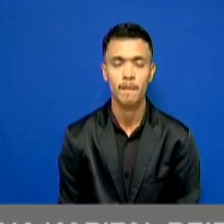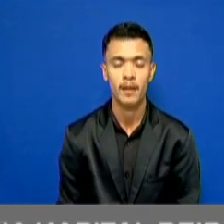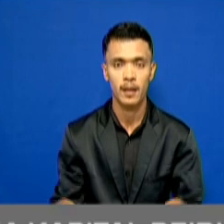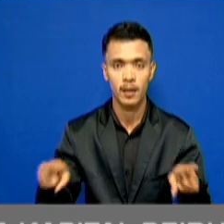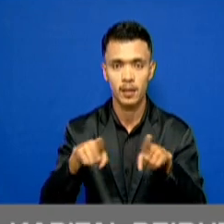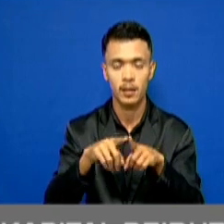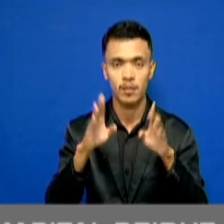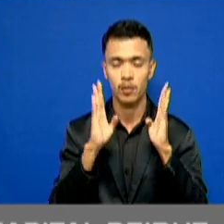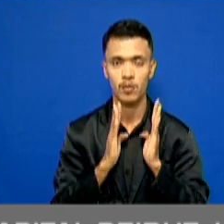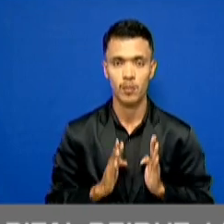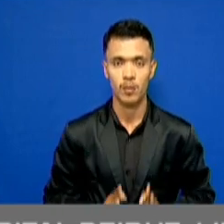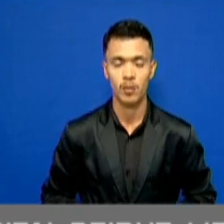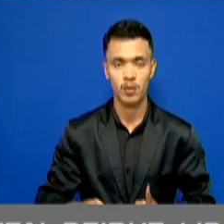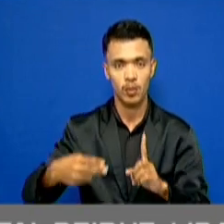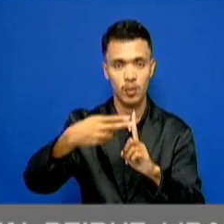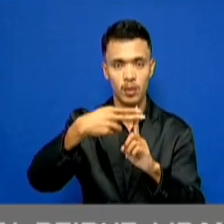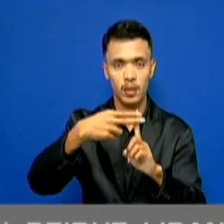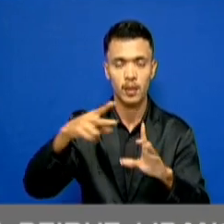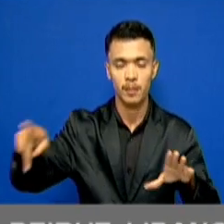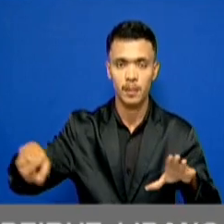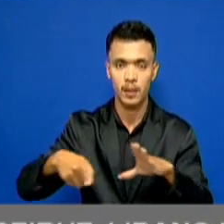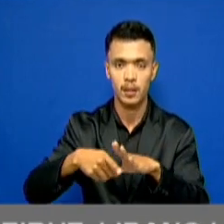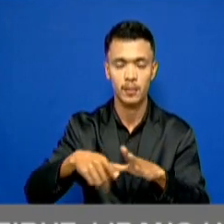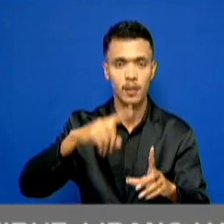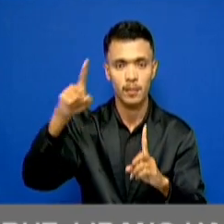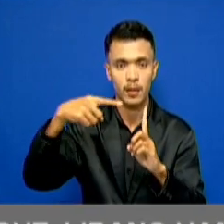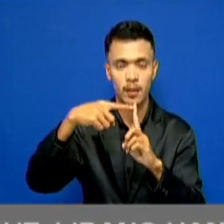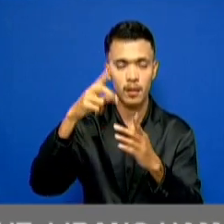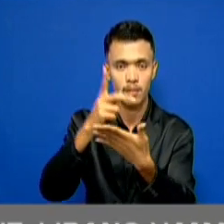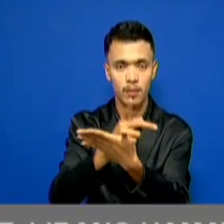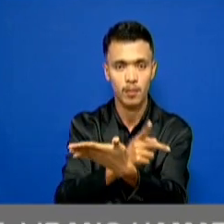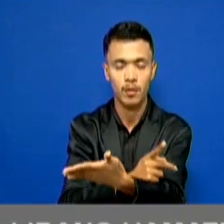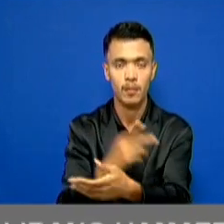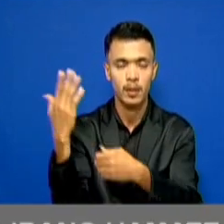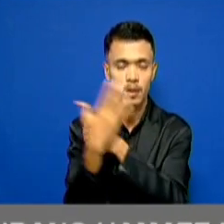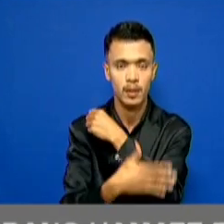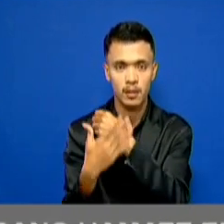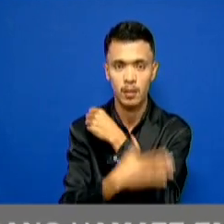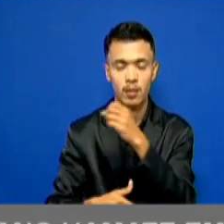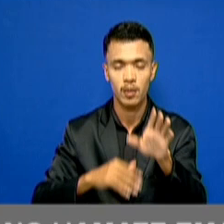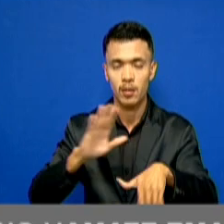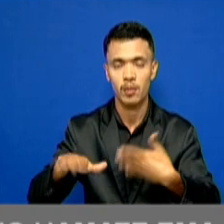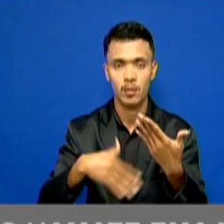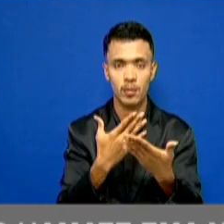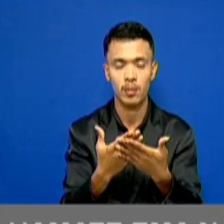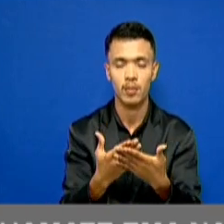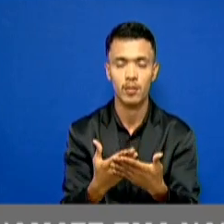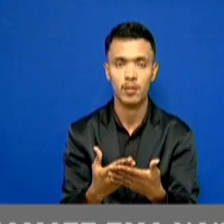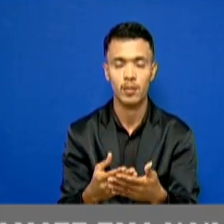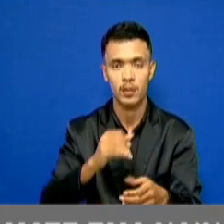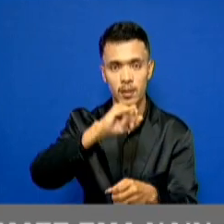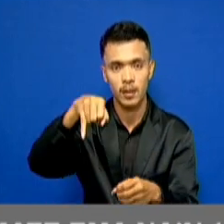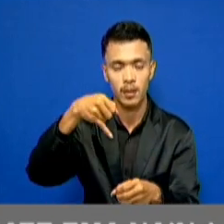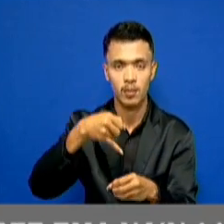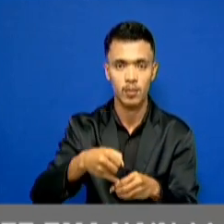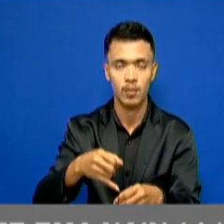insir se participa hotu tamba mai hire ita promover ilai dene. Componente do todo se pertence